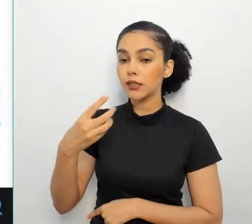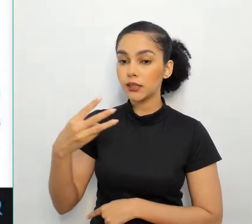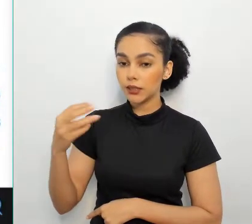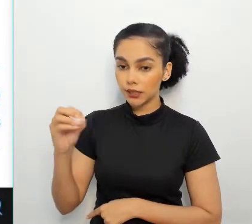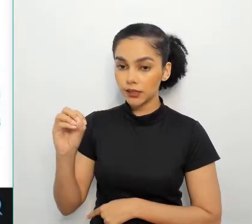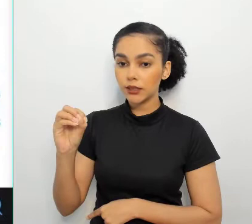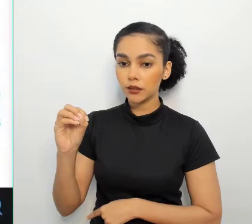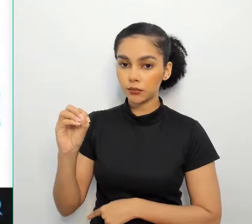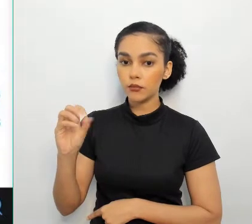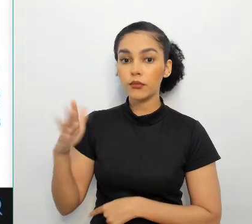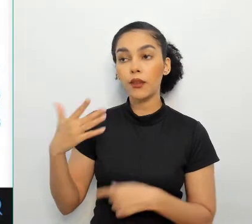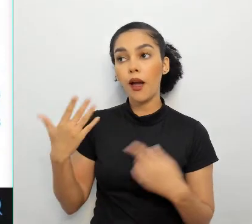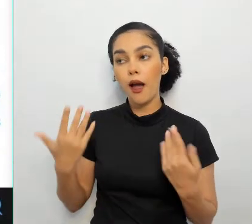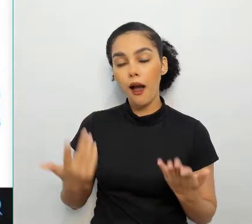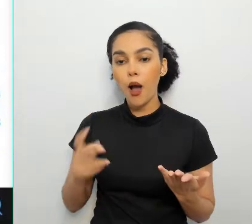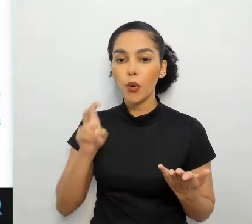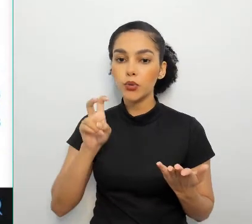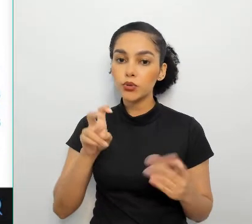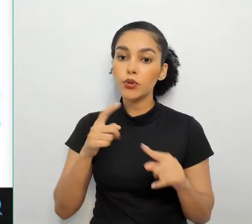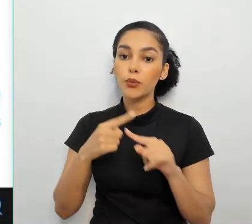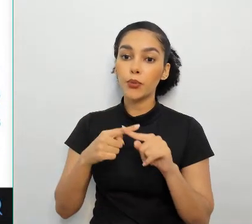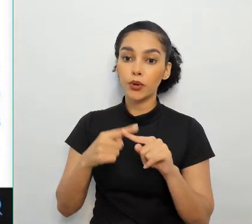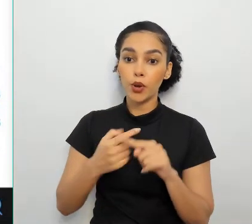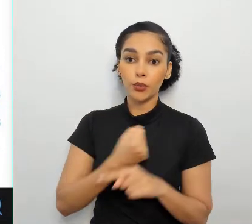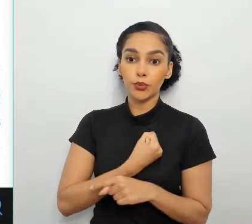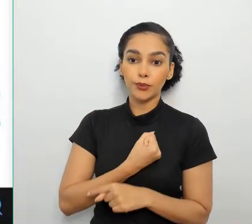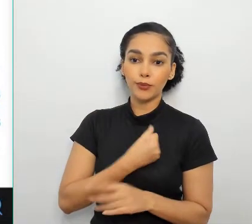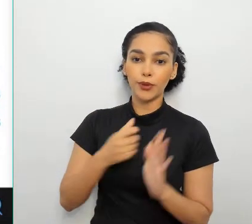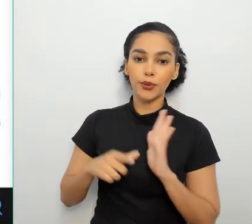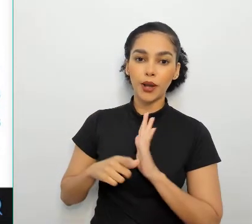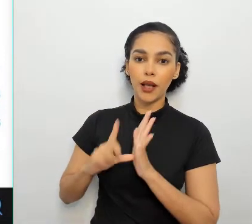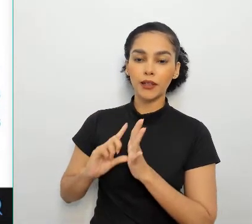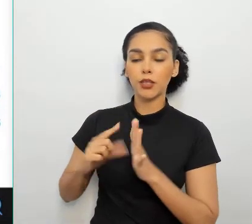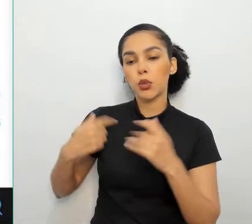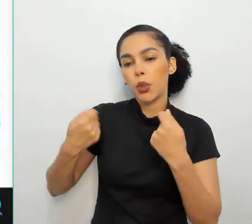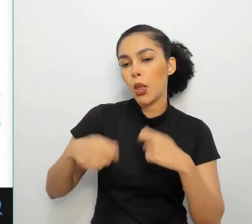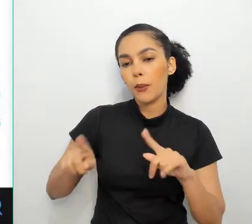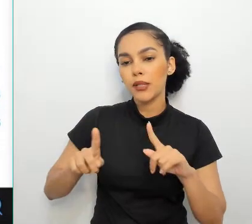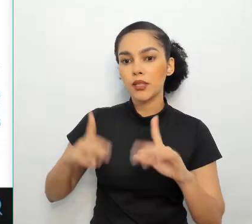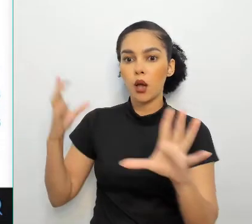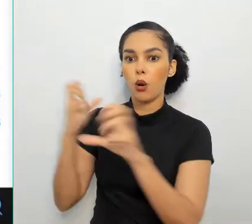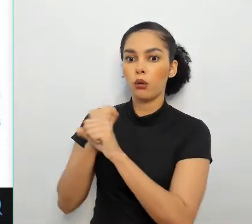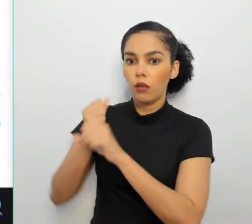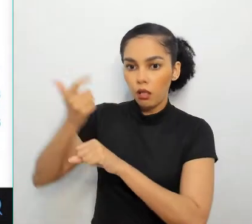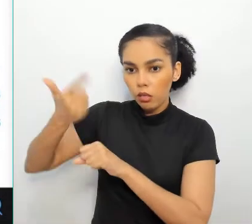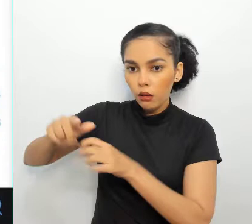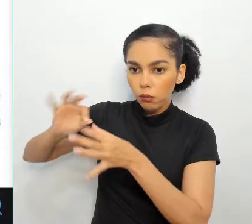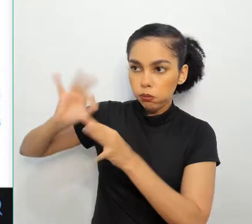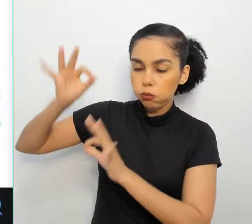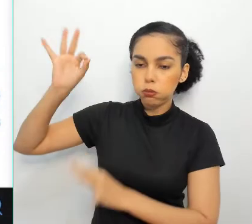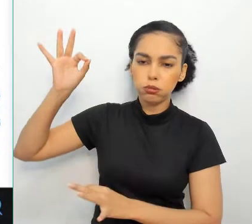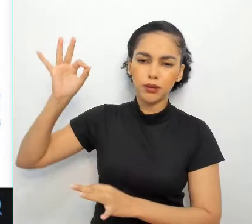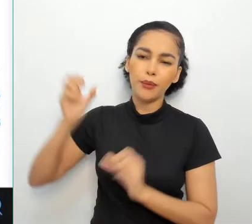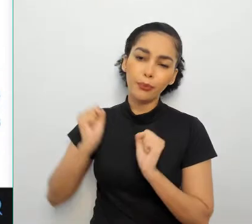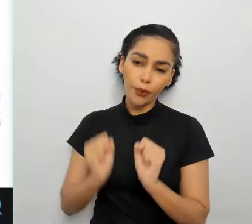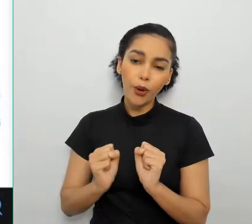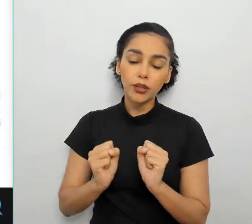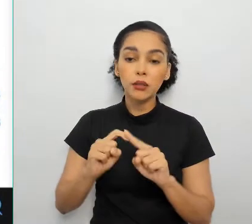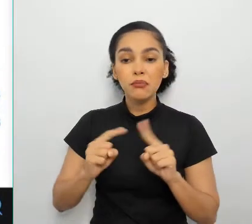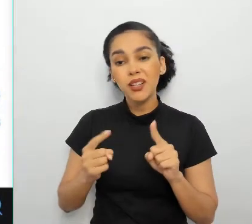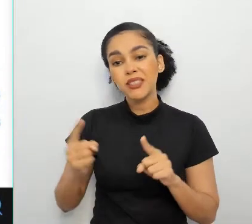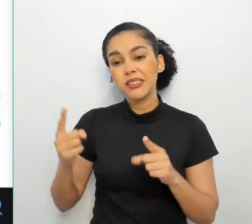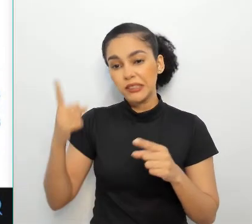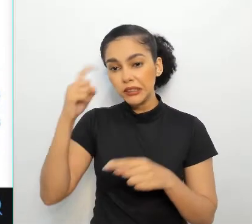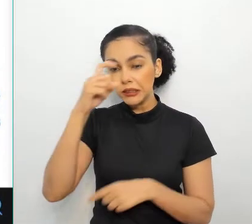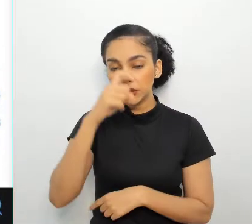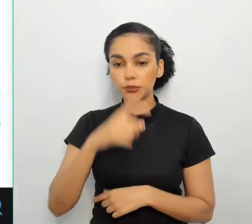5.730. Aí esse 5 vem desse expoente aqui. Então, não preciso fazer a conta completa. Se você quiser, você pode fazer, mas vai ser um trabalhão. Aí